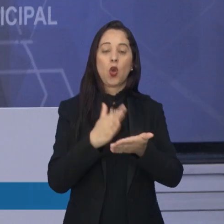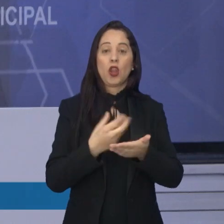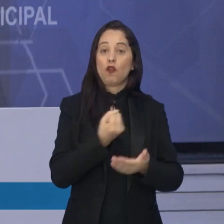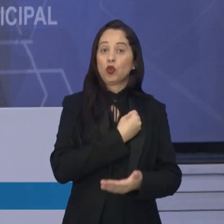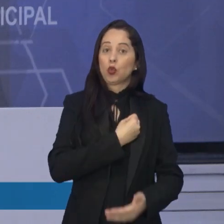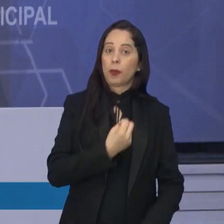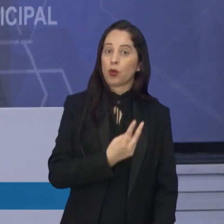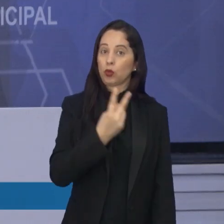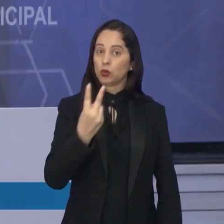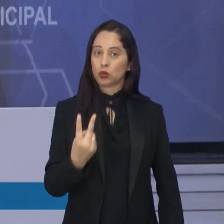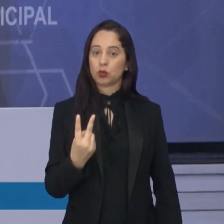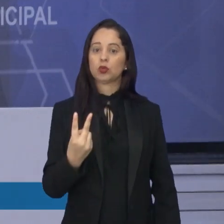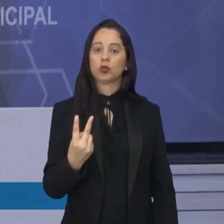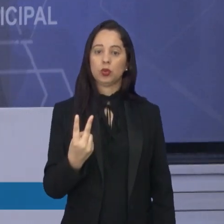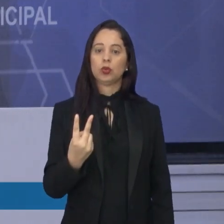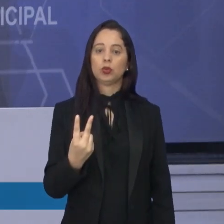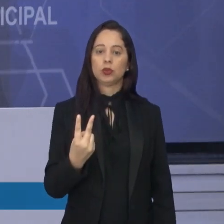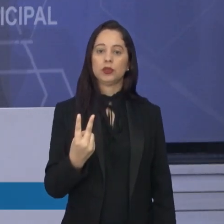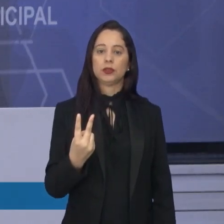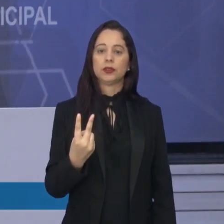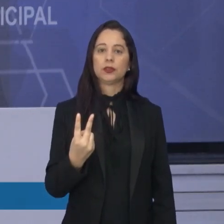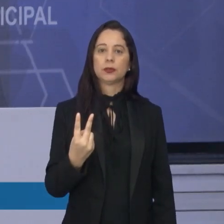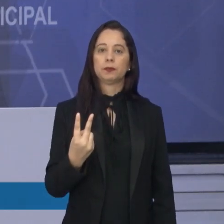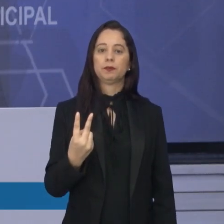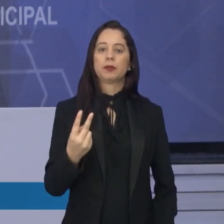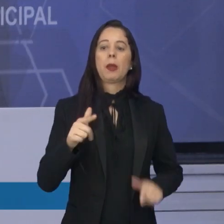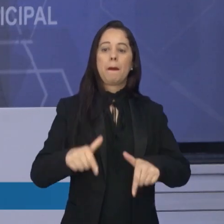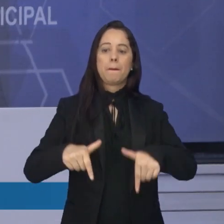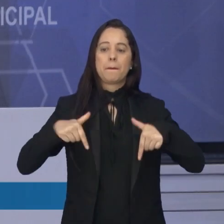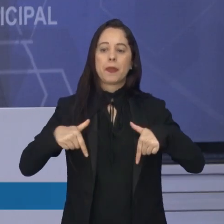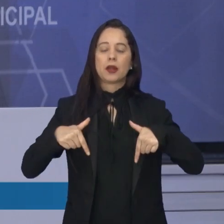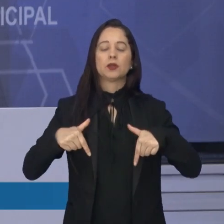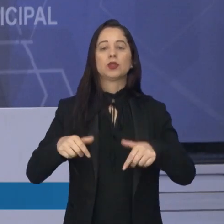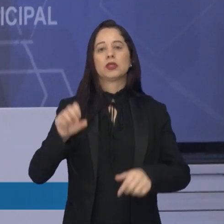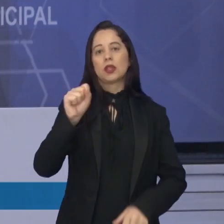dessa vez patrocinada pelo próprio TSE.